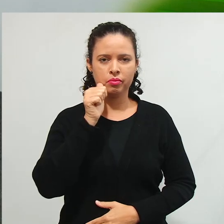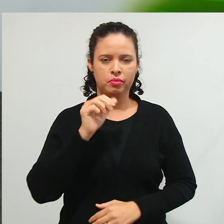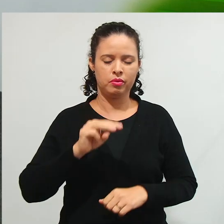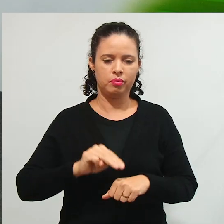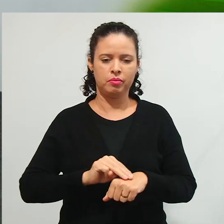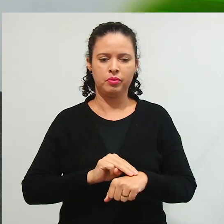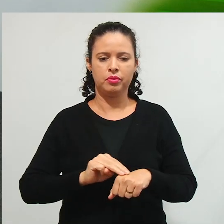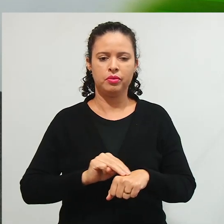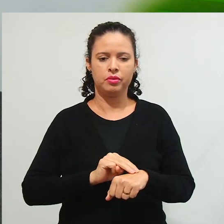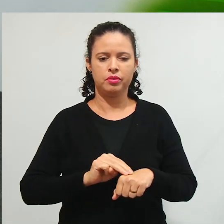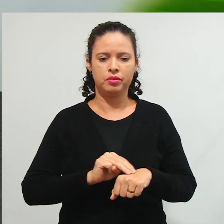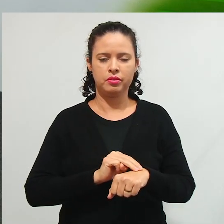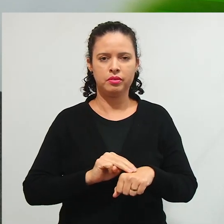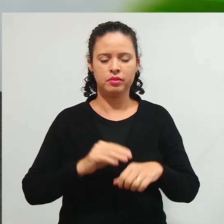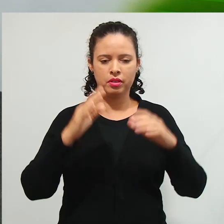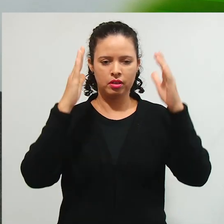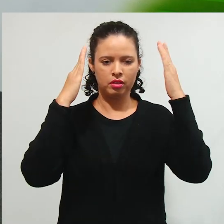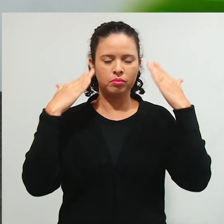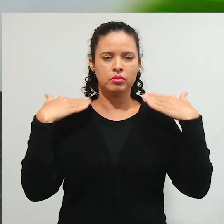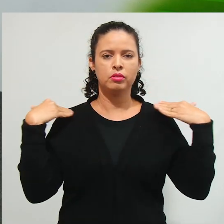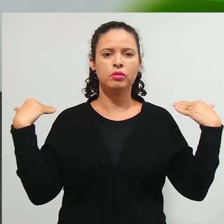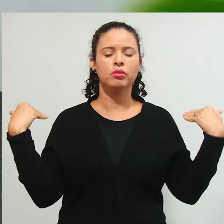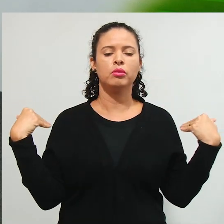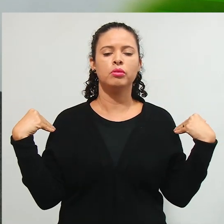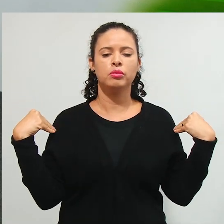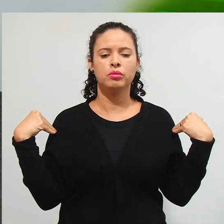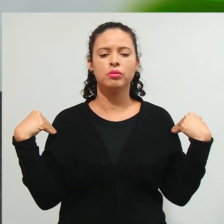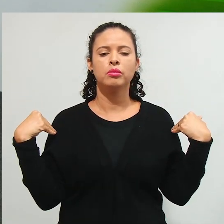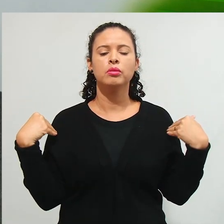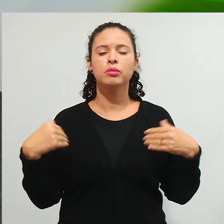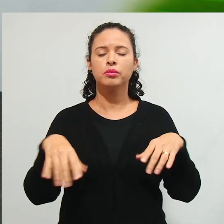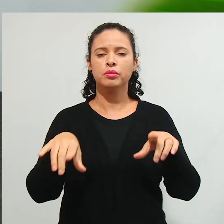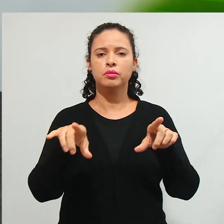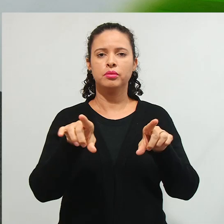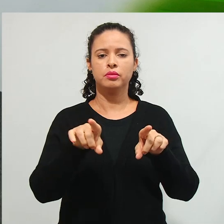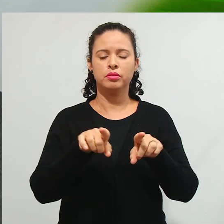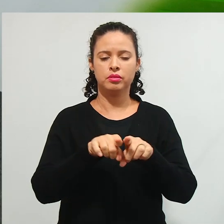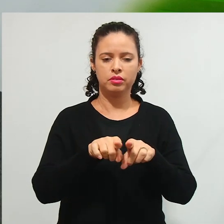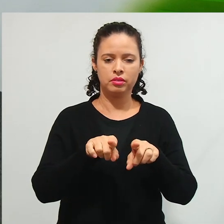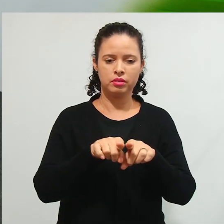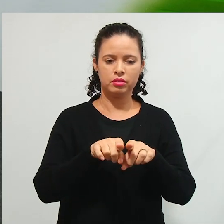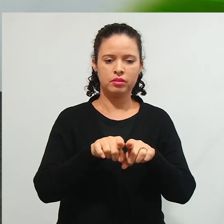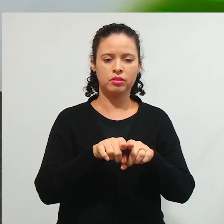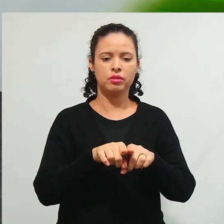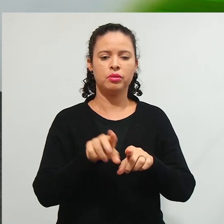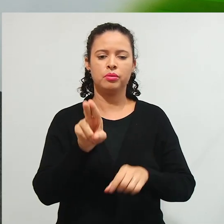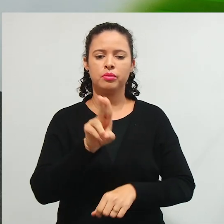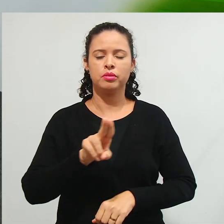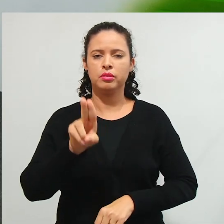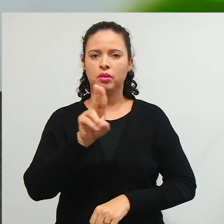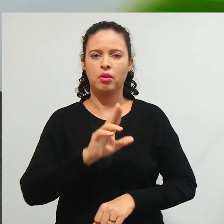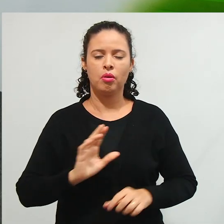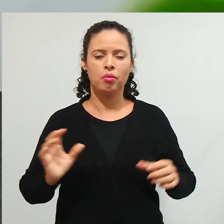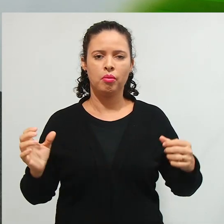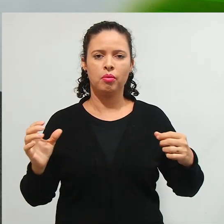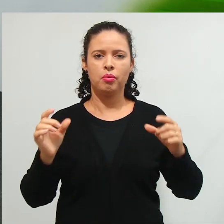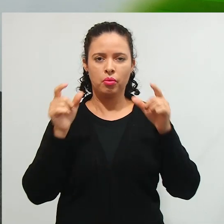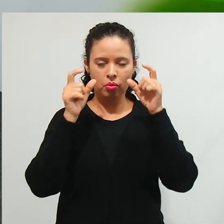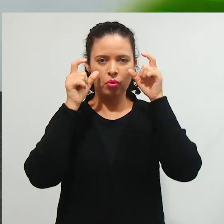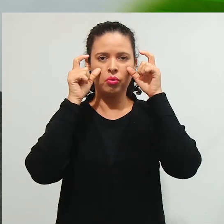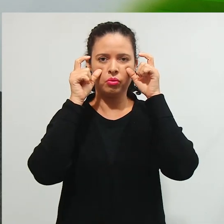mulher morena, tenho cabelos longos na altura dos ombros, estou